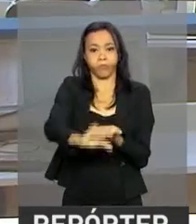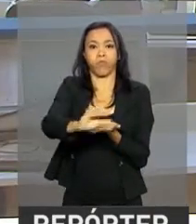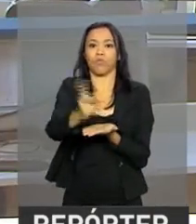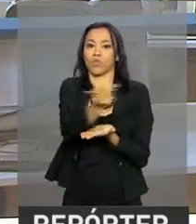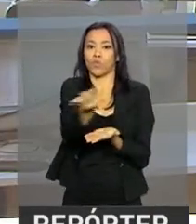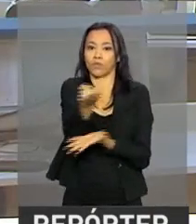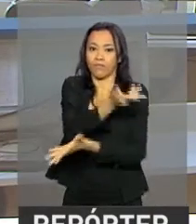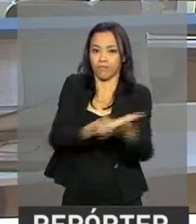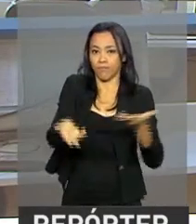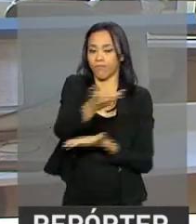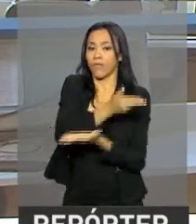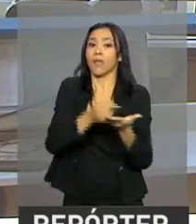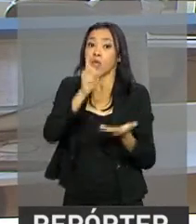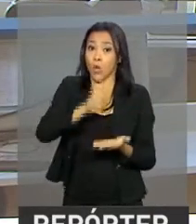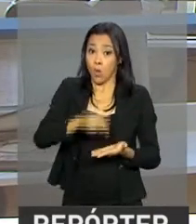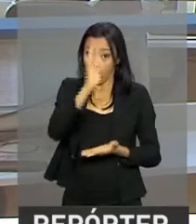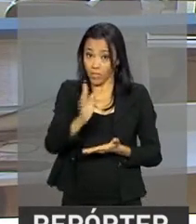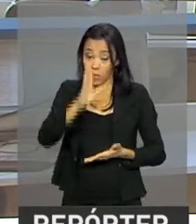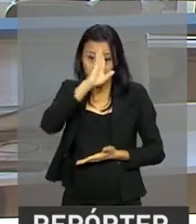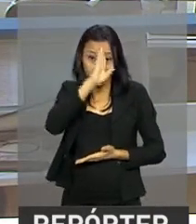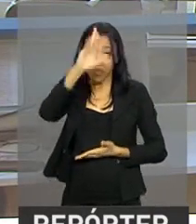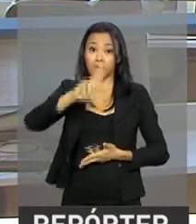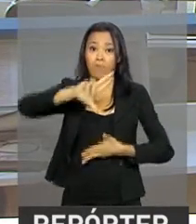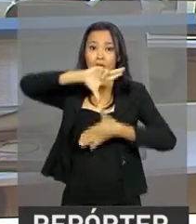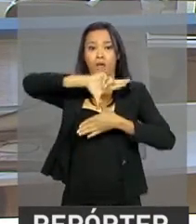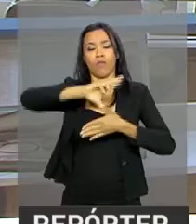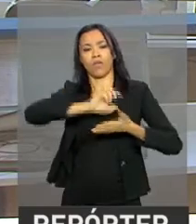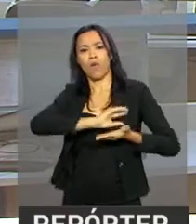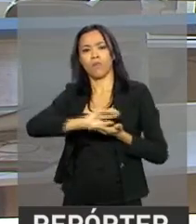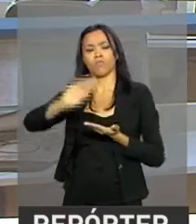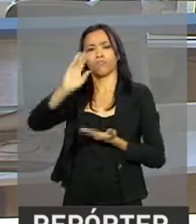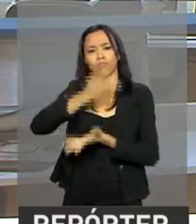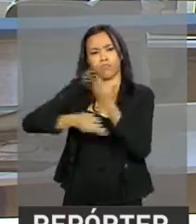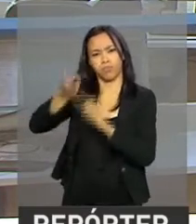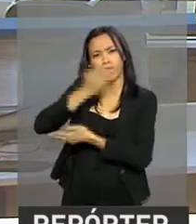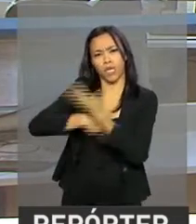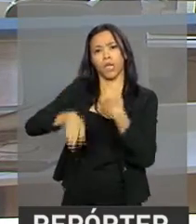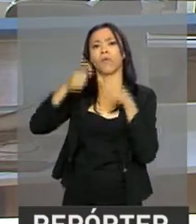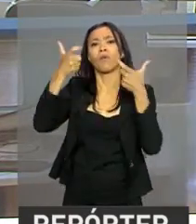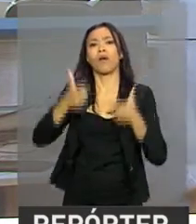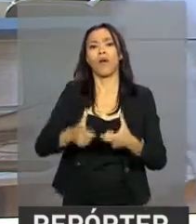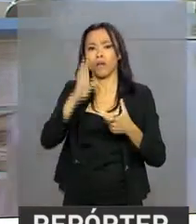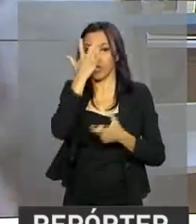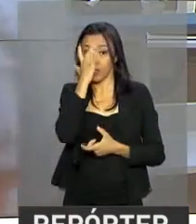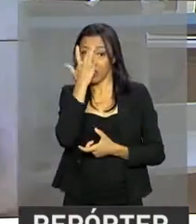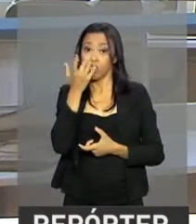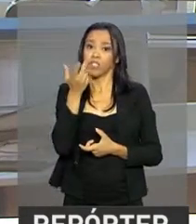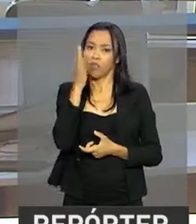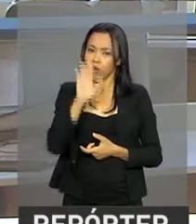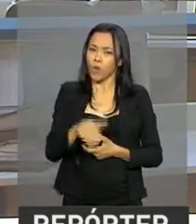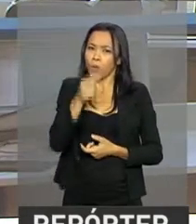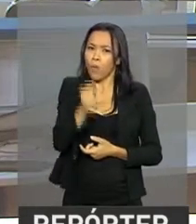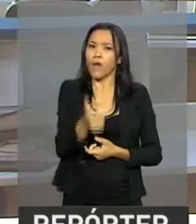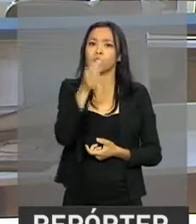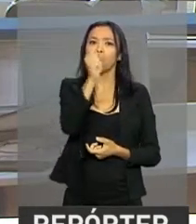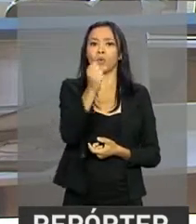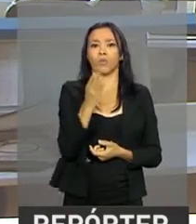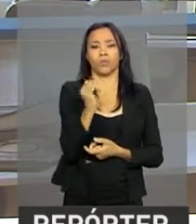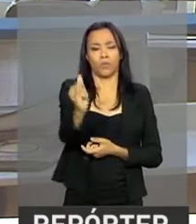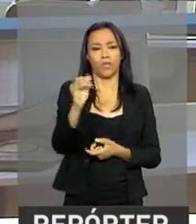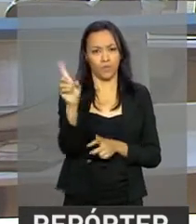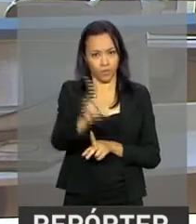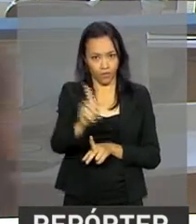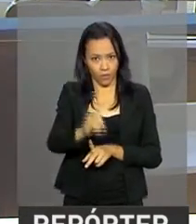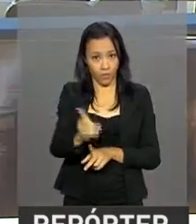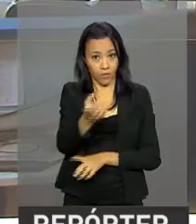o principal parceiro comercial da Índia na América Latina. O intercâmbio com o mercado indiano foi de quase 8 bilhões de